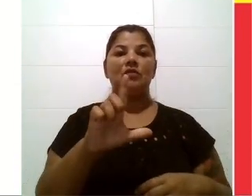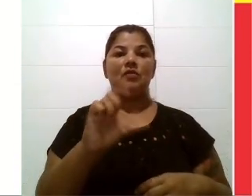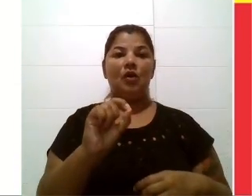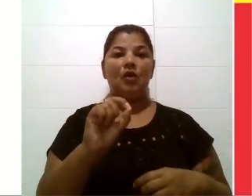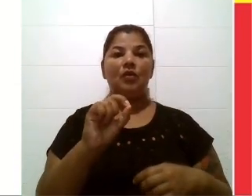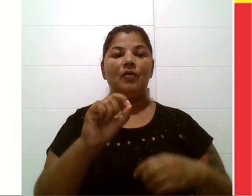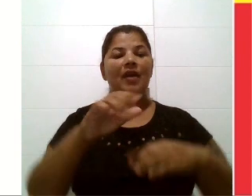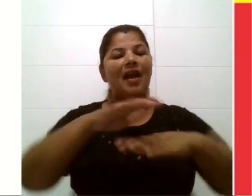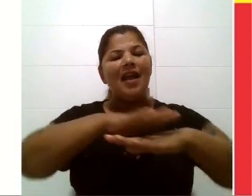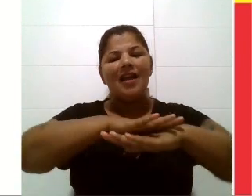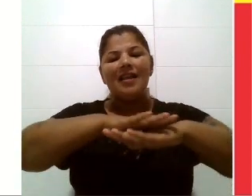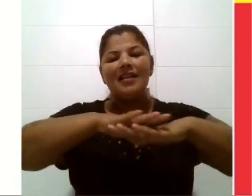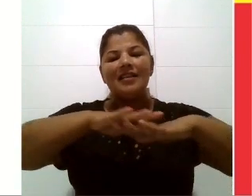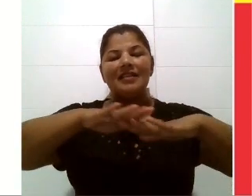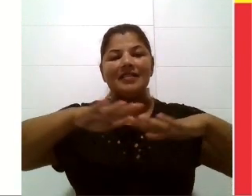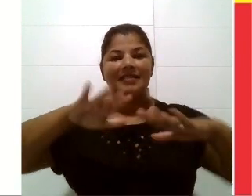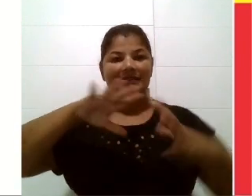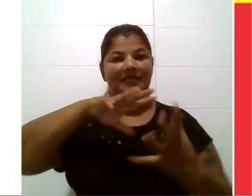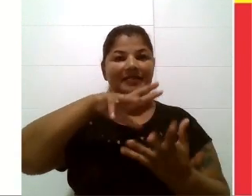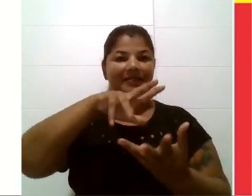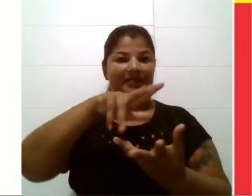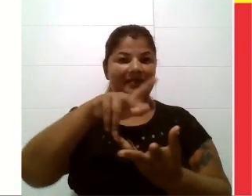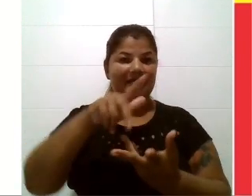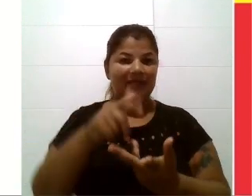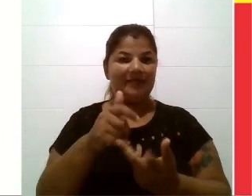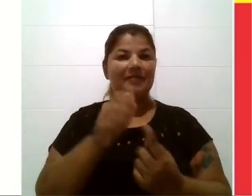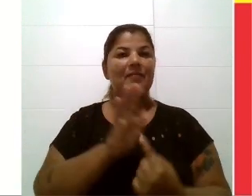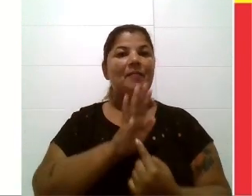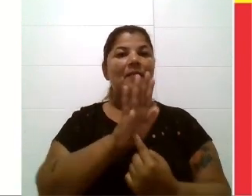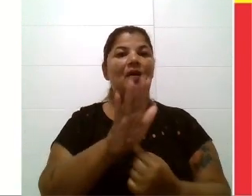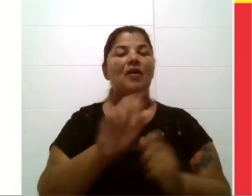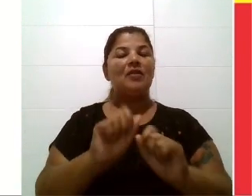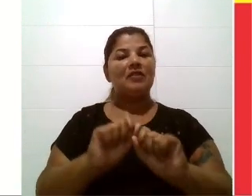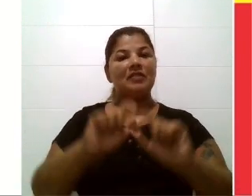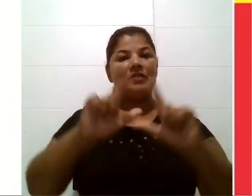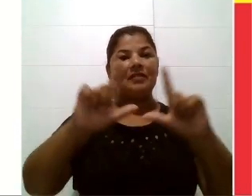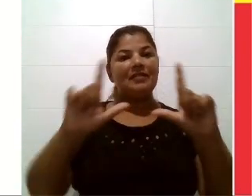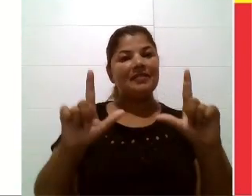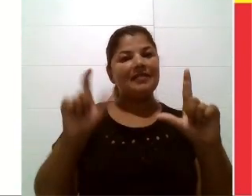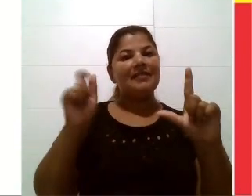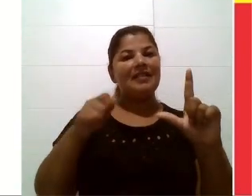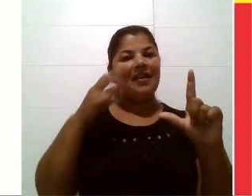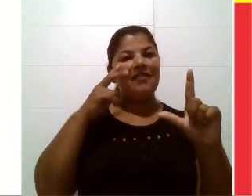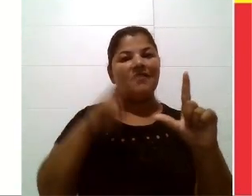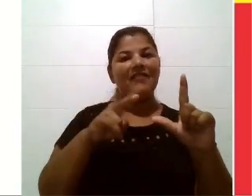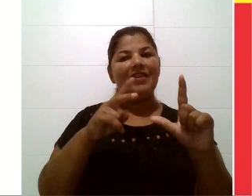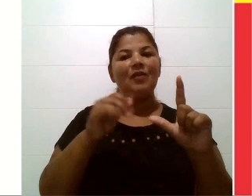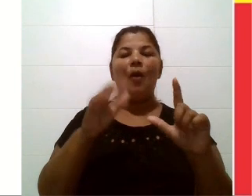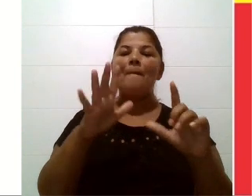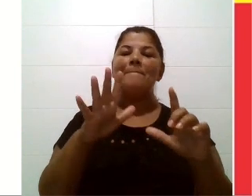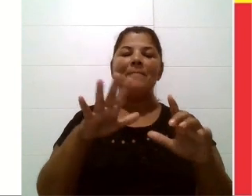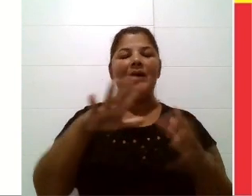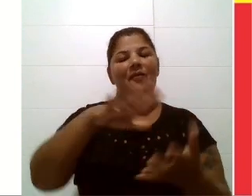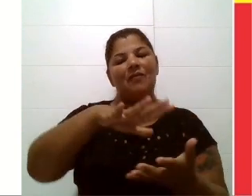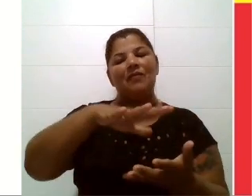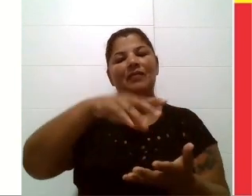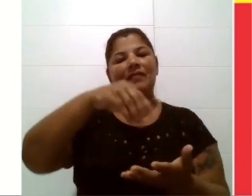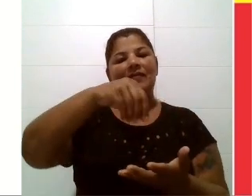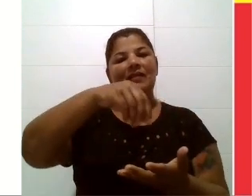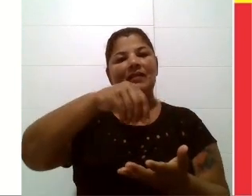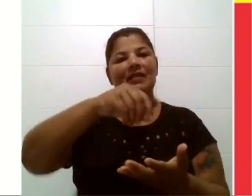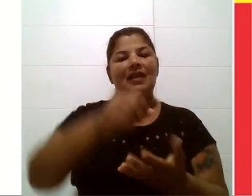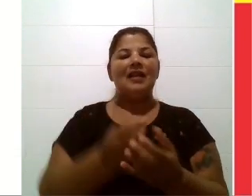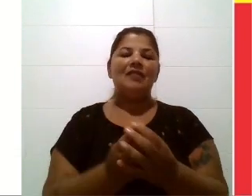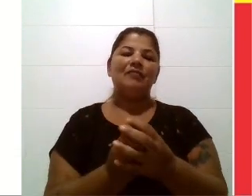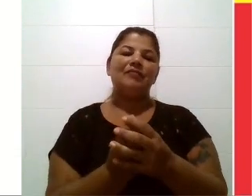camada superficial da crosta terrestre. Na imagem você consegue observar, tá? Uma mão aí segurando uma terra negra e no meio